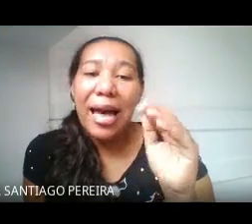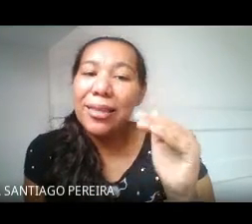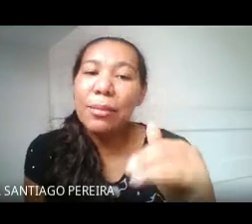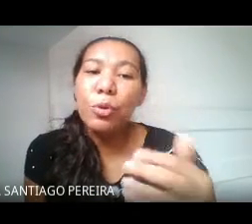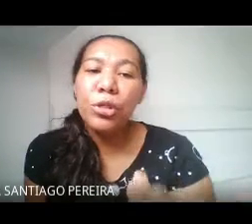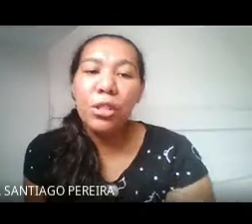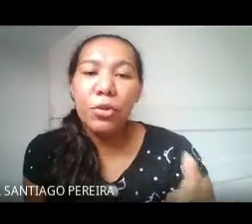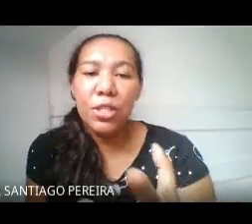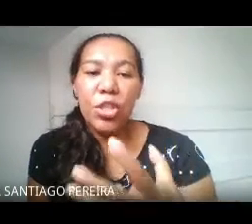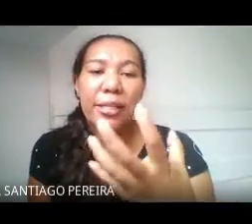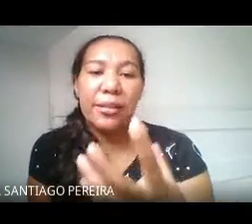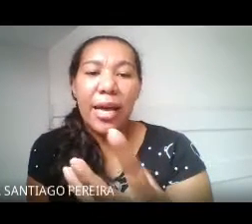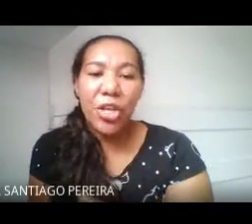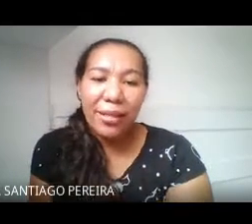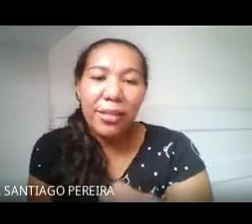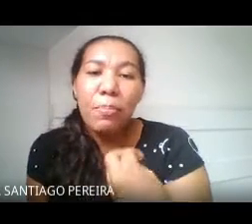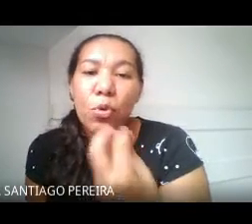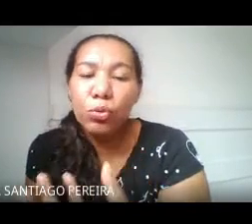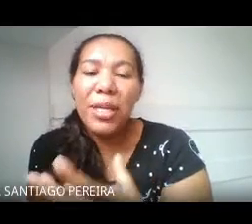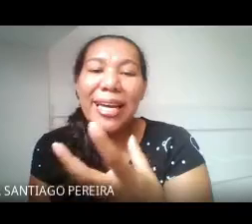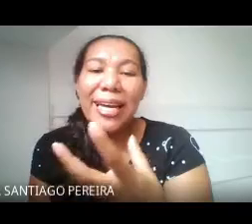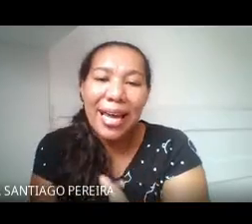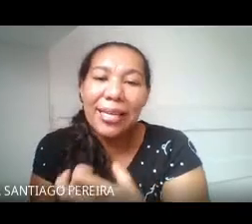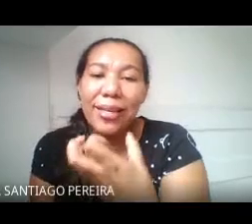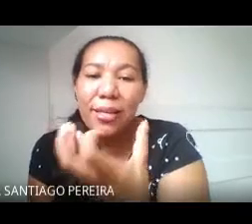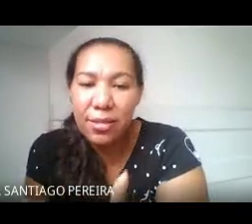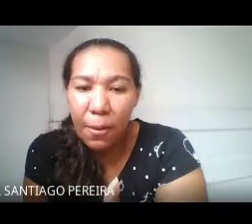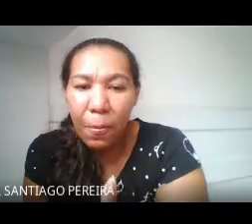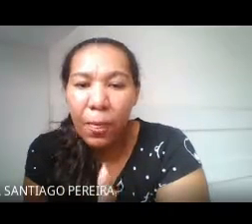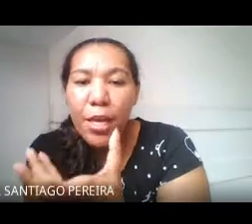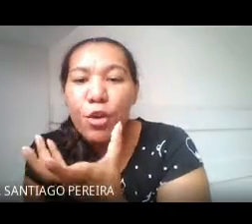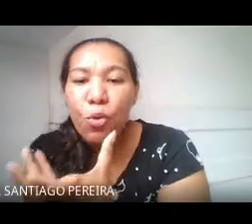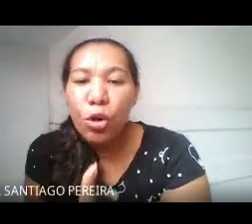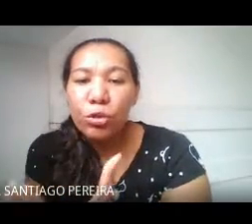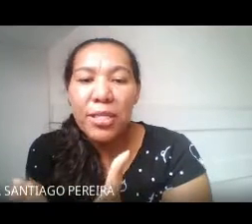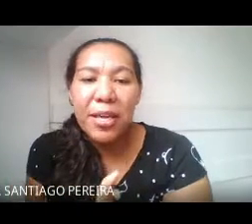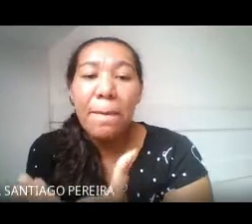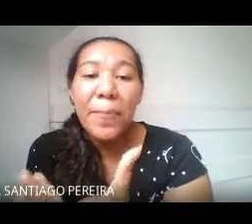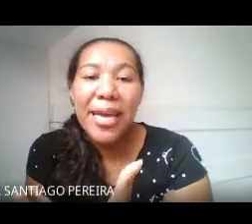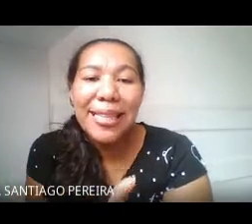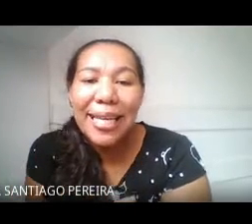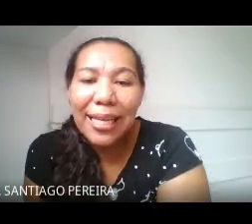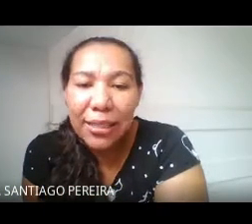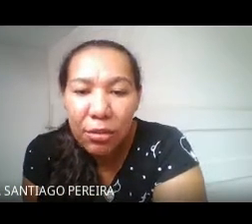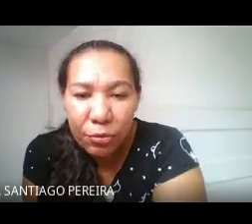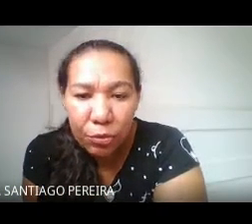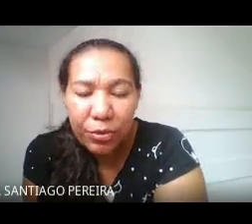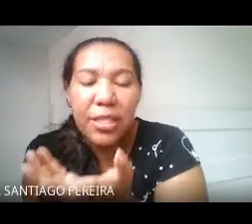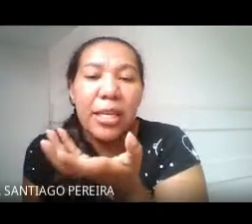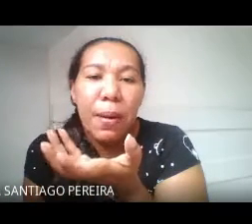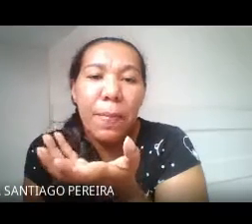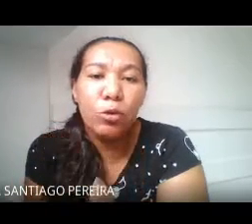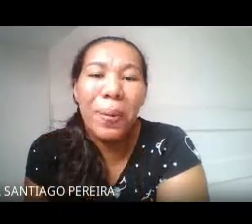ser atributivo, ou seja, ele traz atributo, ele caracteriza. E o outro é ser